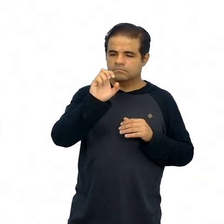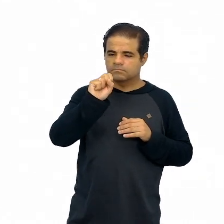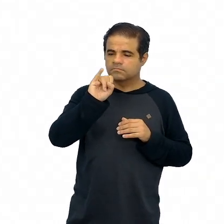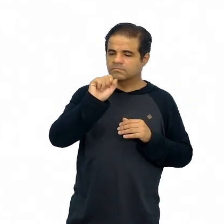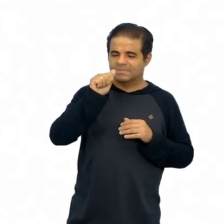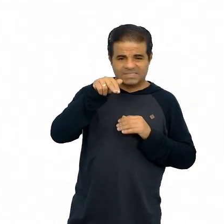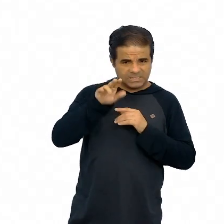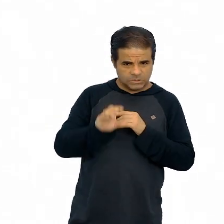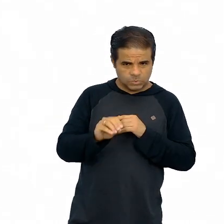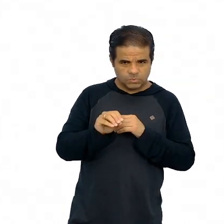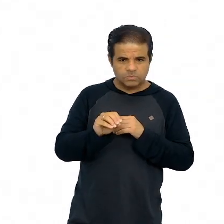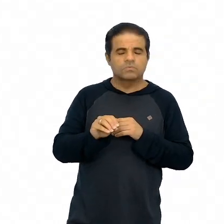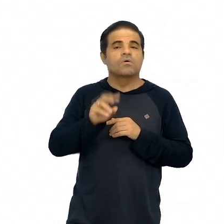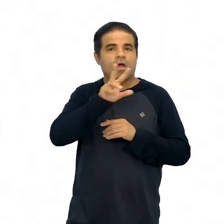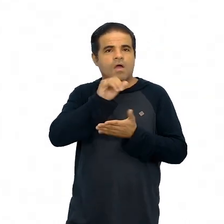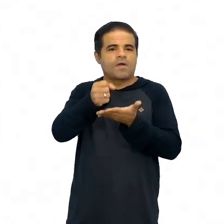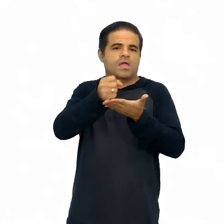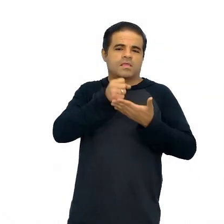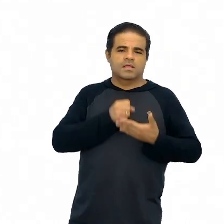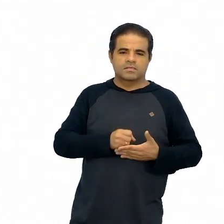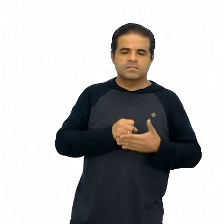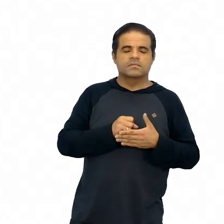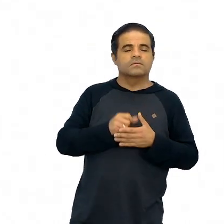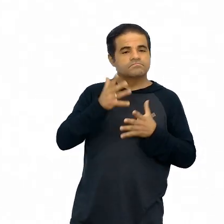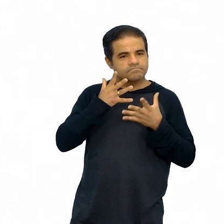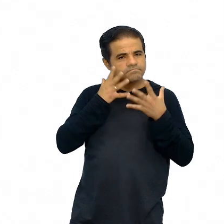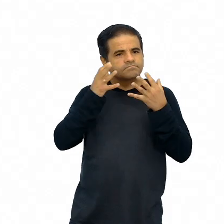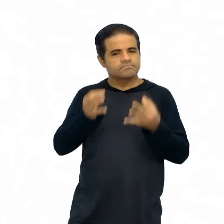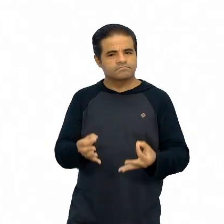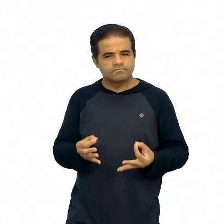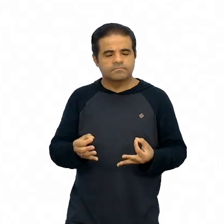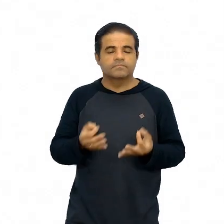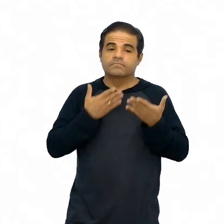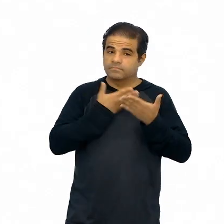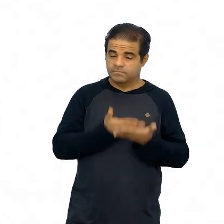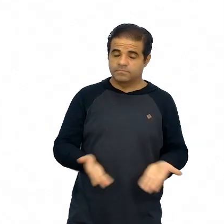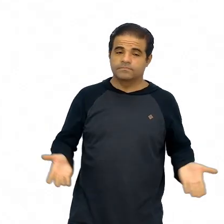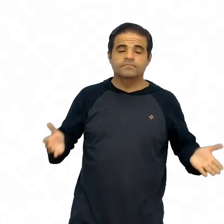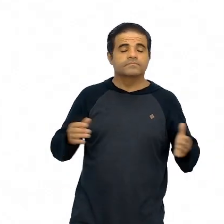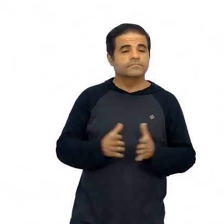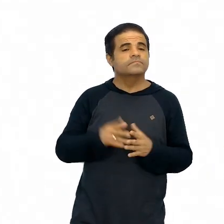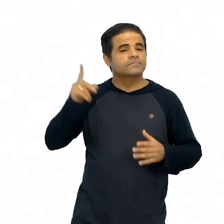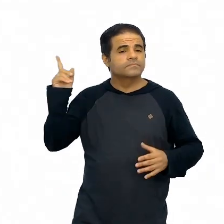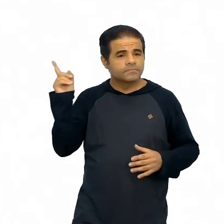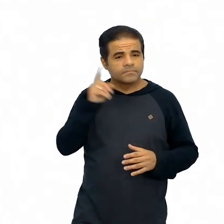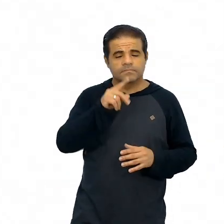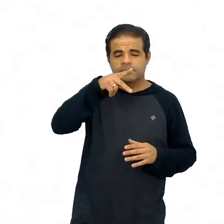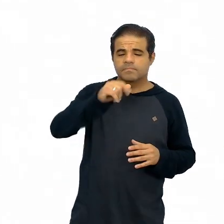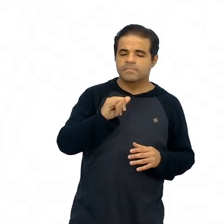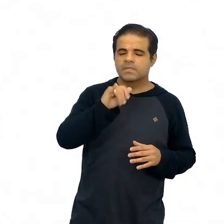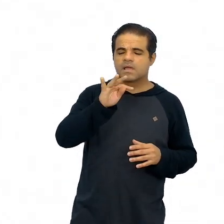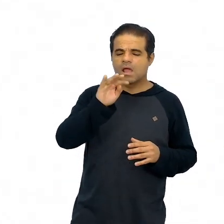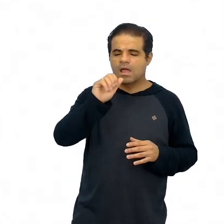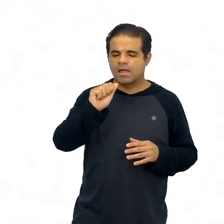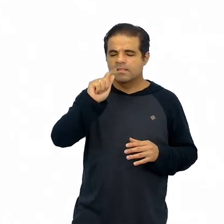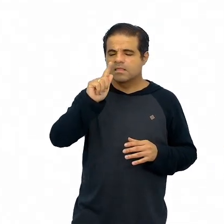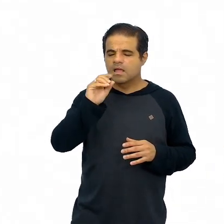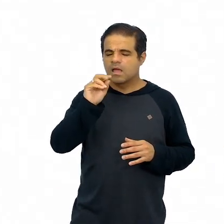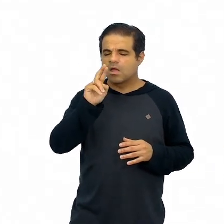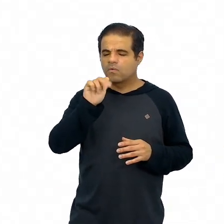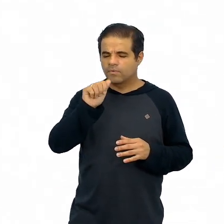aí ela já vai trazer essa questão o Pitágoras, né, o teorema de